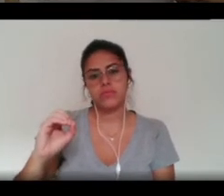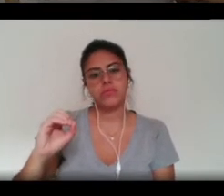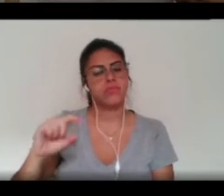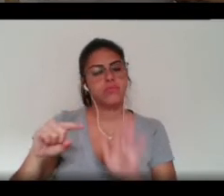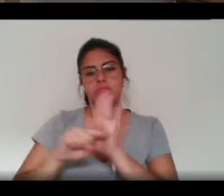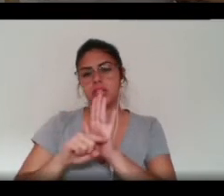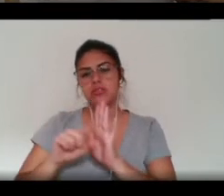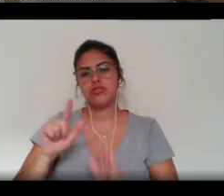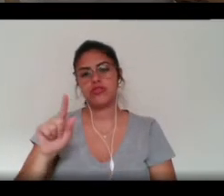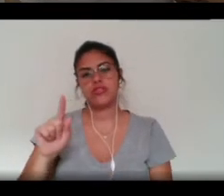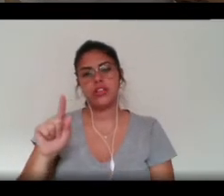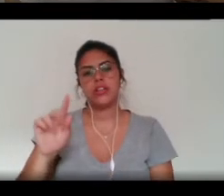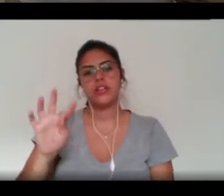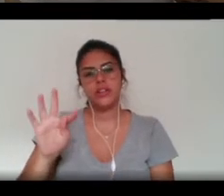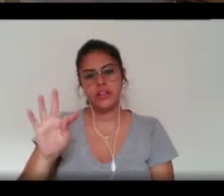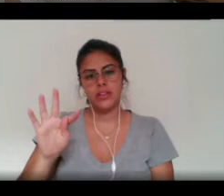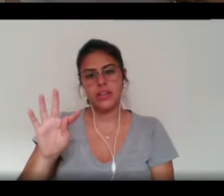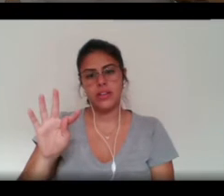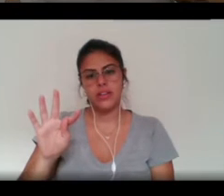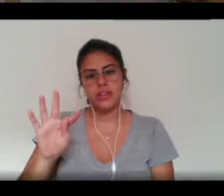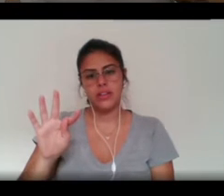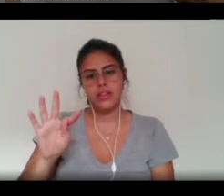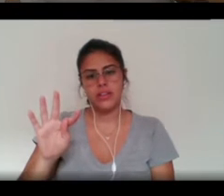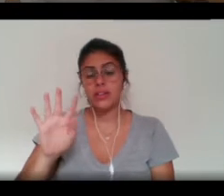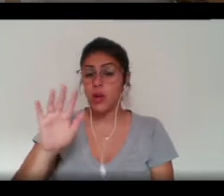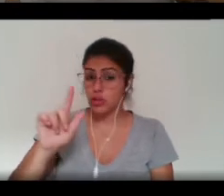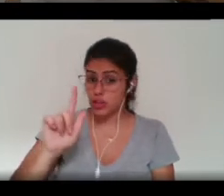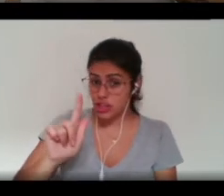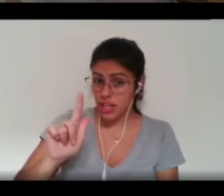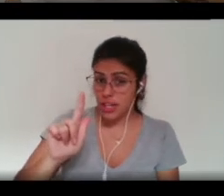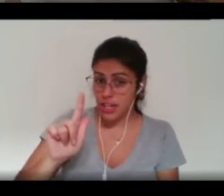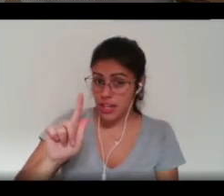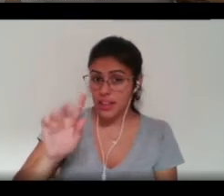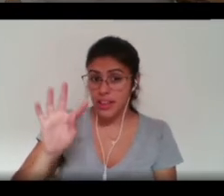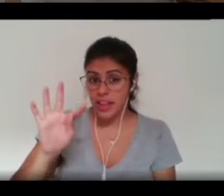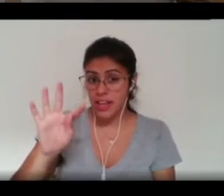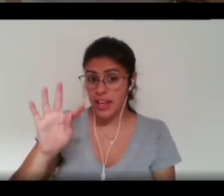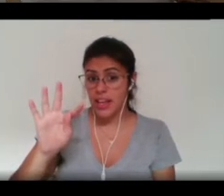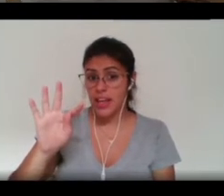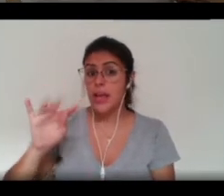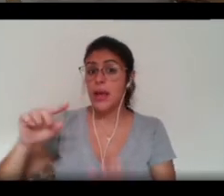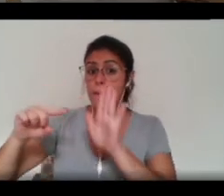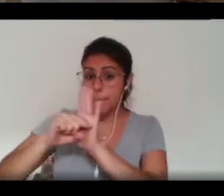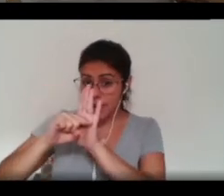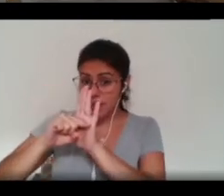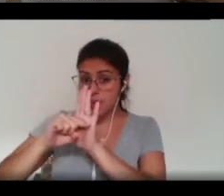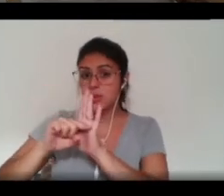só tenho GT menos T0